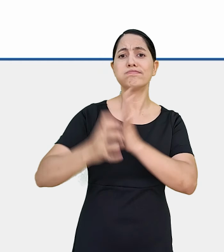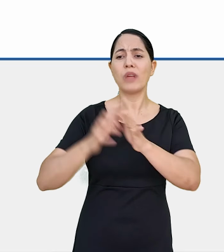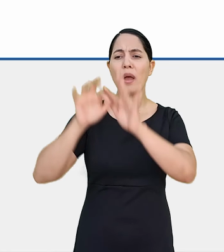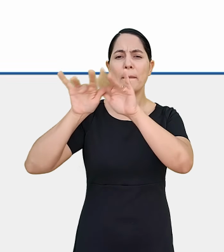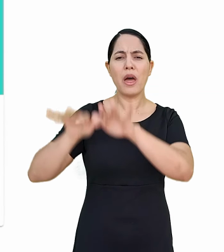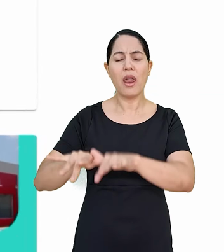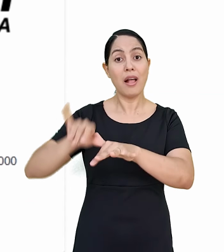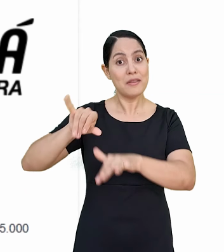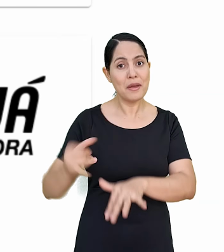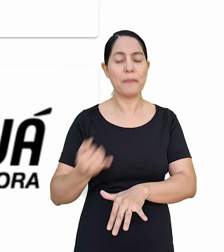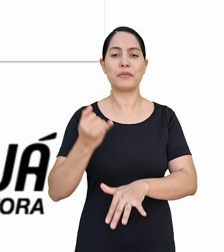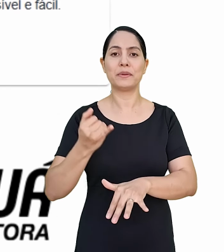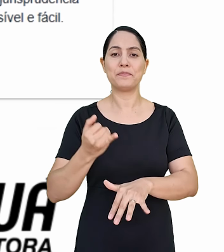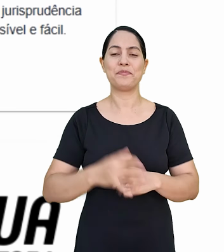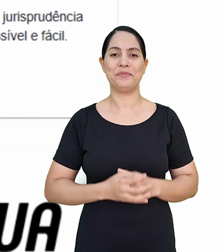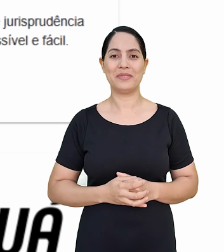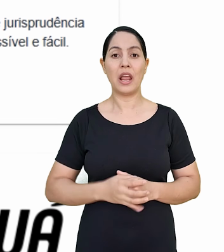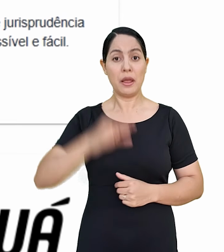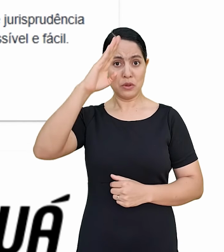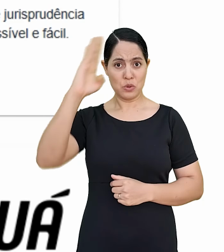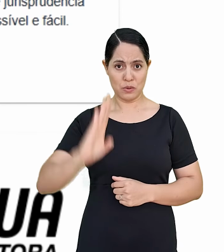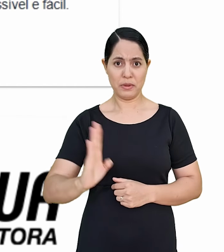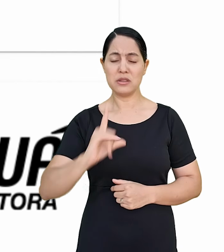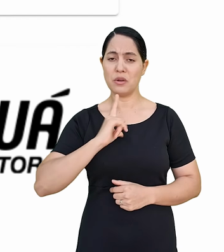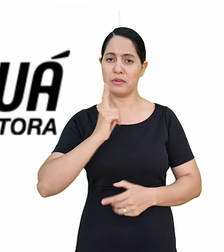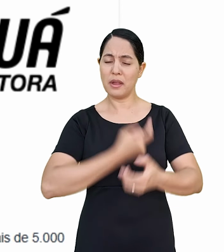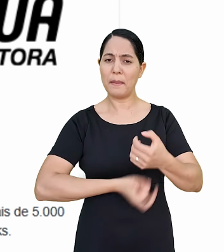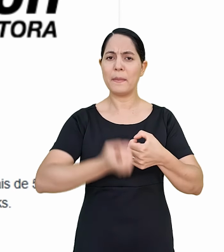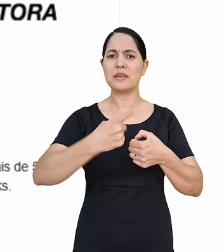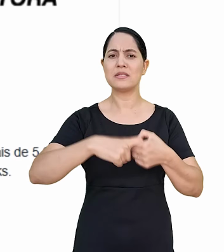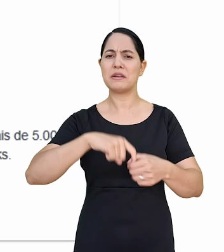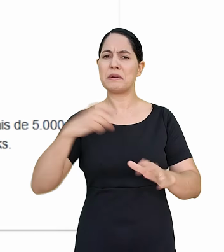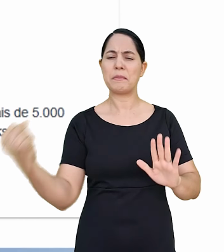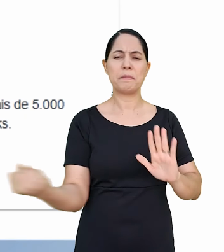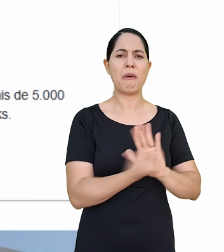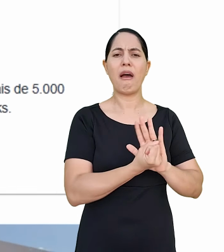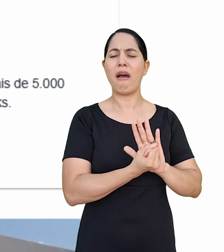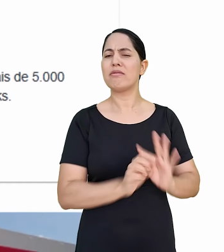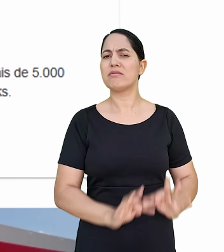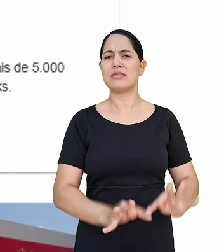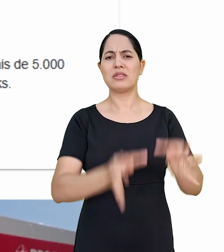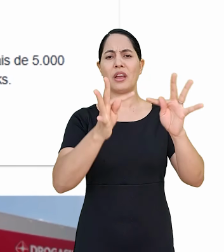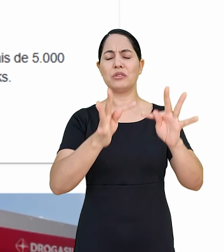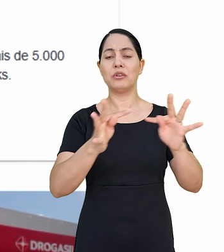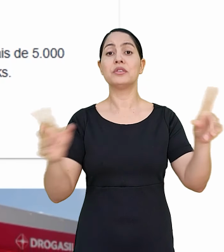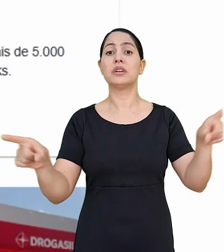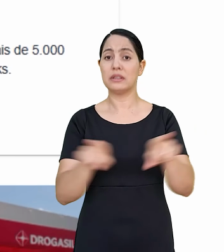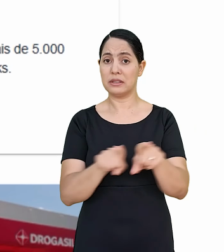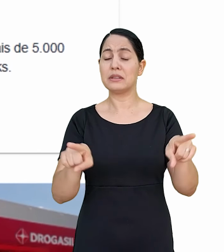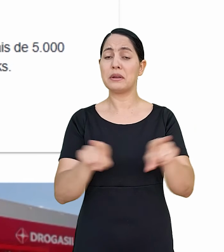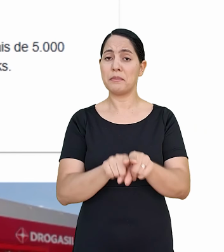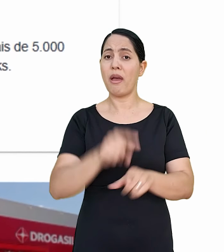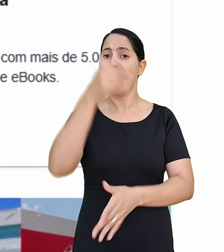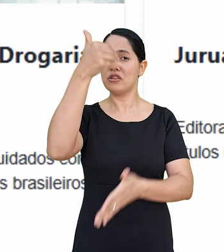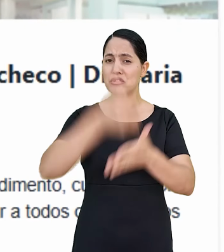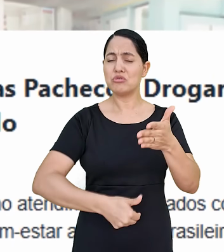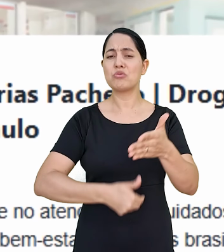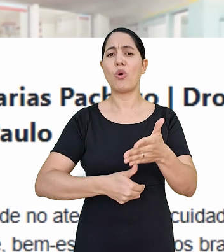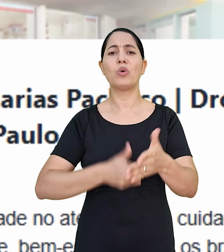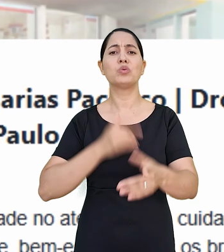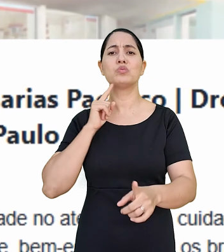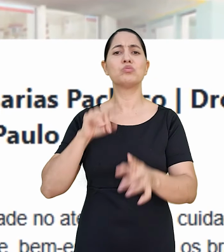aproveitar. Os convênios nacionais da OAB incluem parcerias com grandes marcas de tecnologia, com descontos exclusivos para a compra